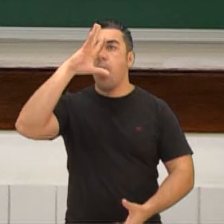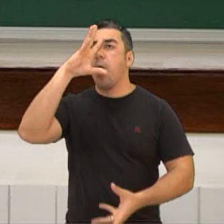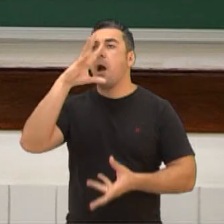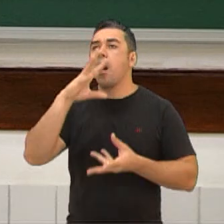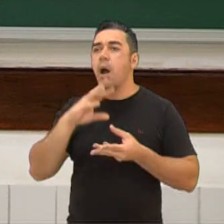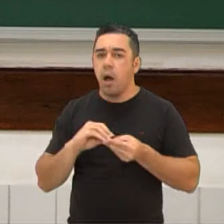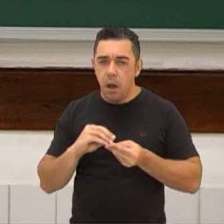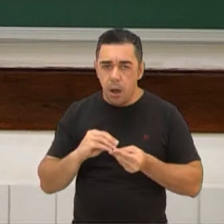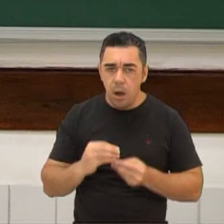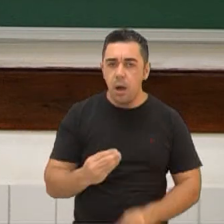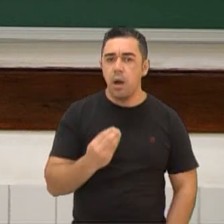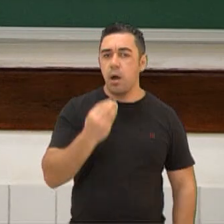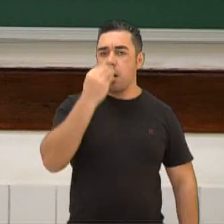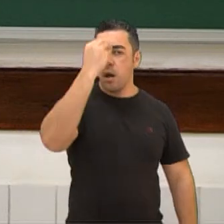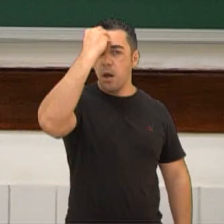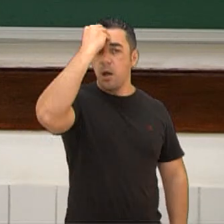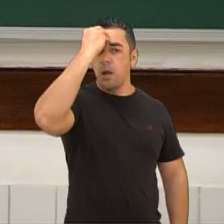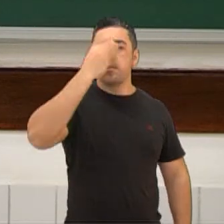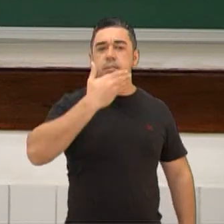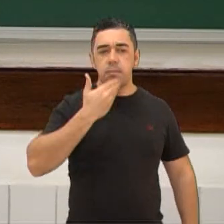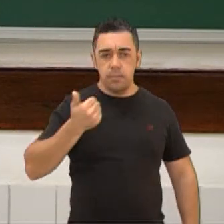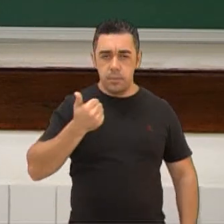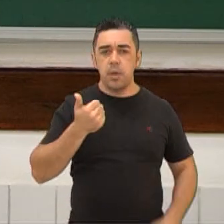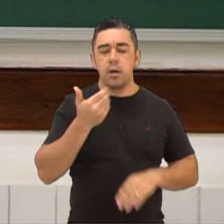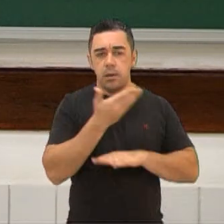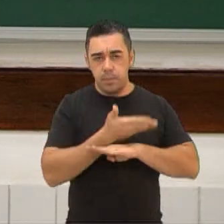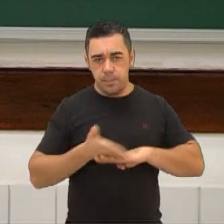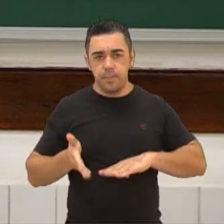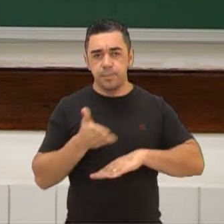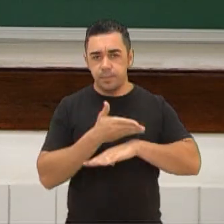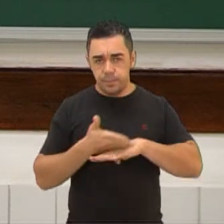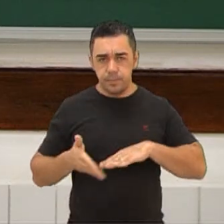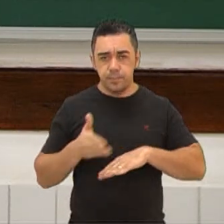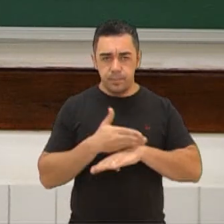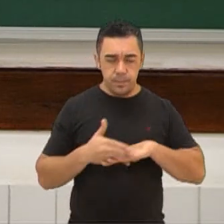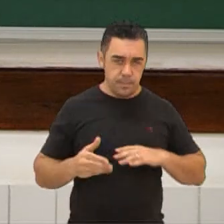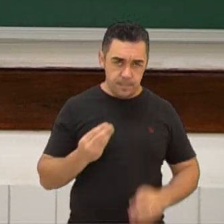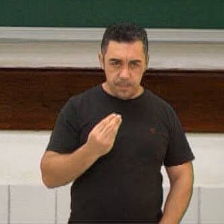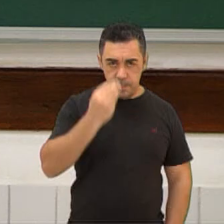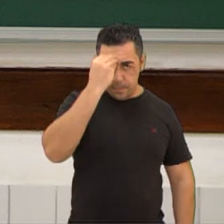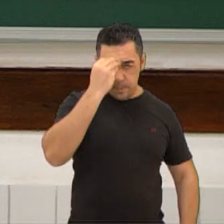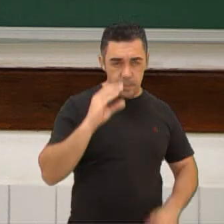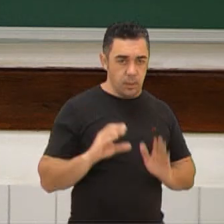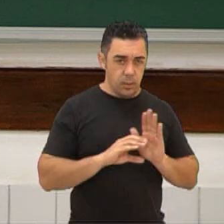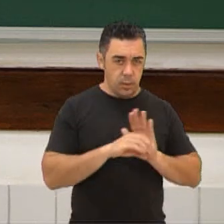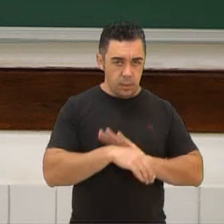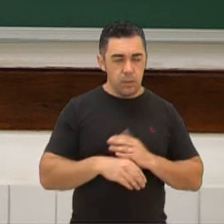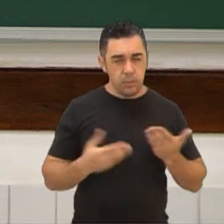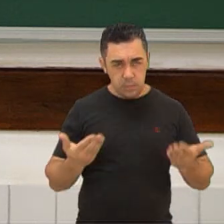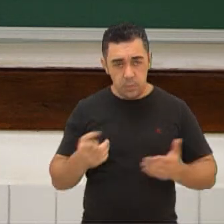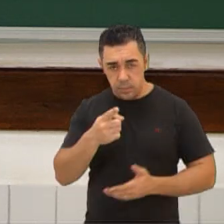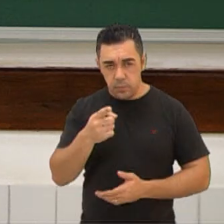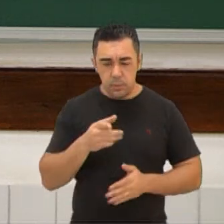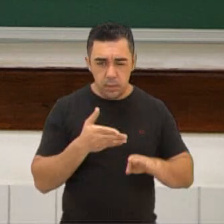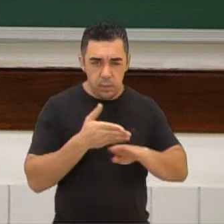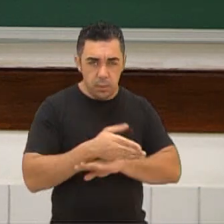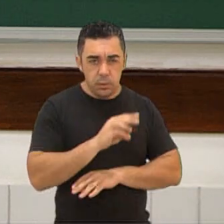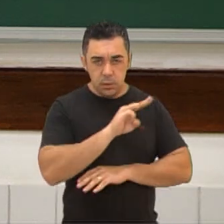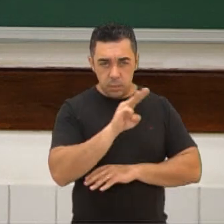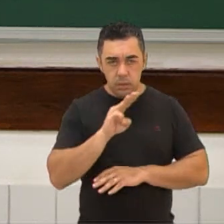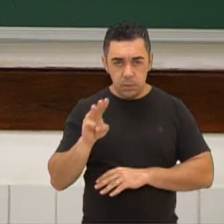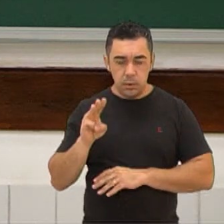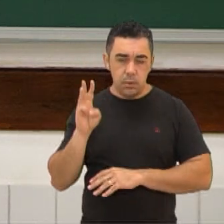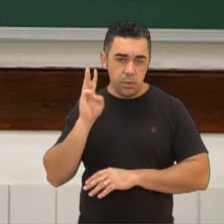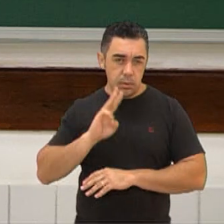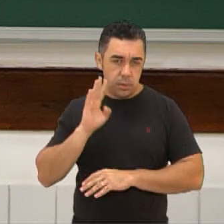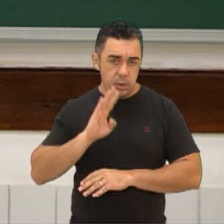das aulas. A gente utiliza a prática nesses jogos para fixar o conceito para vocês. Então, acessem a ferramenta,